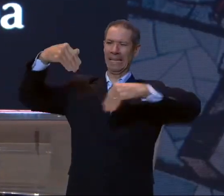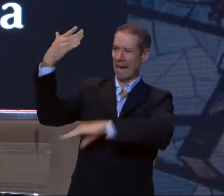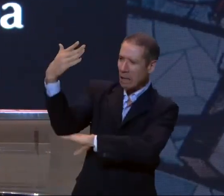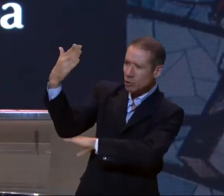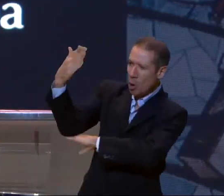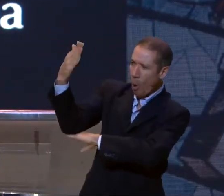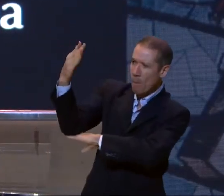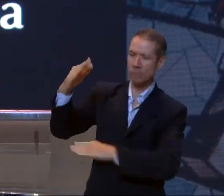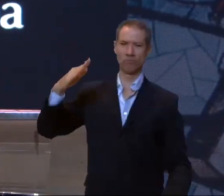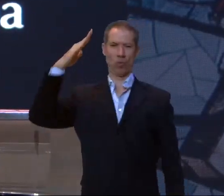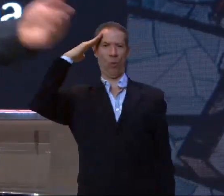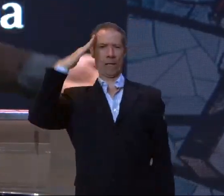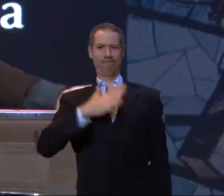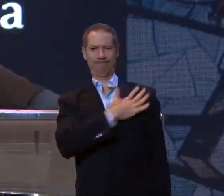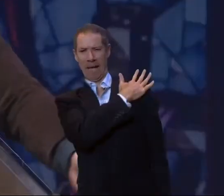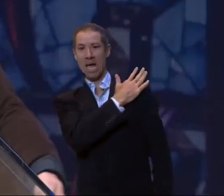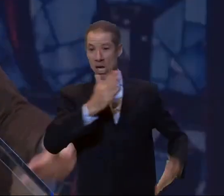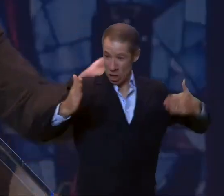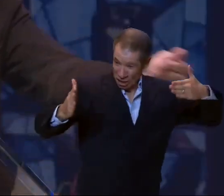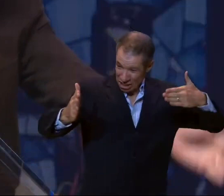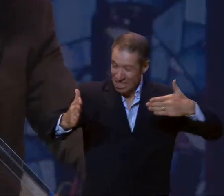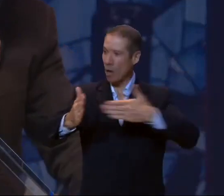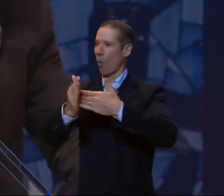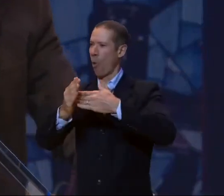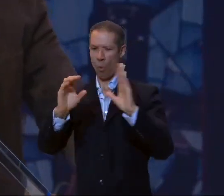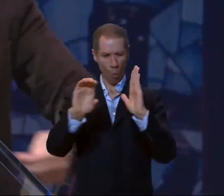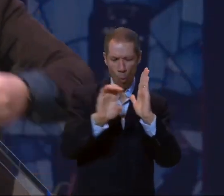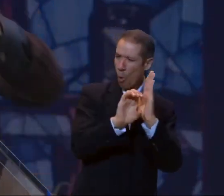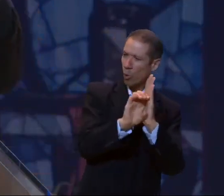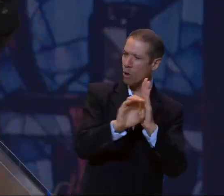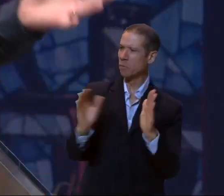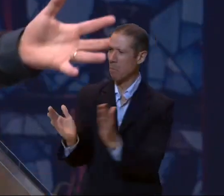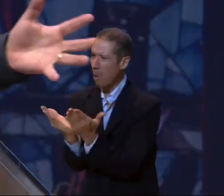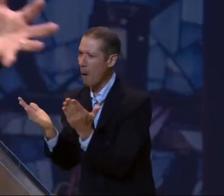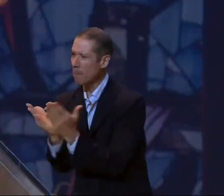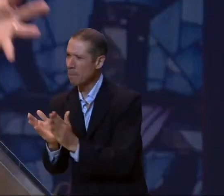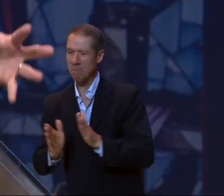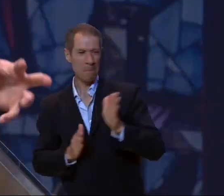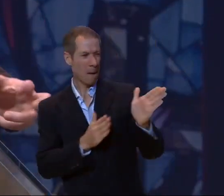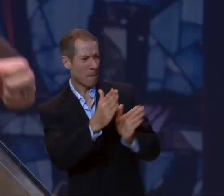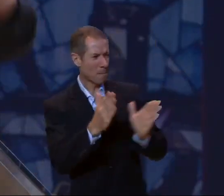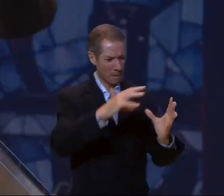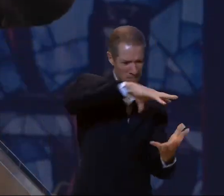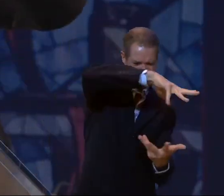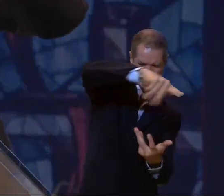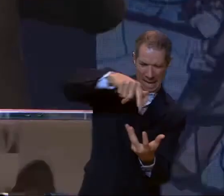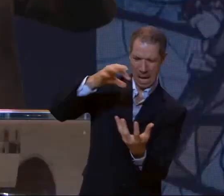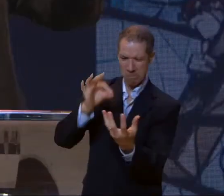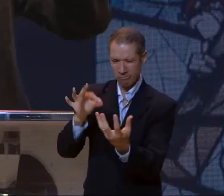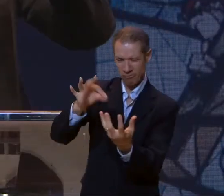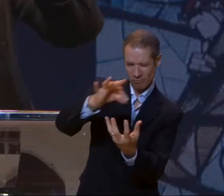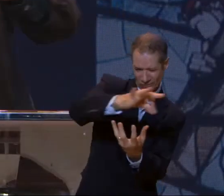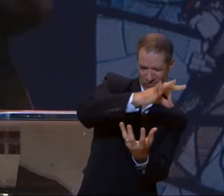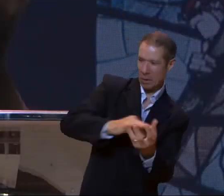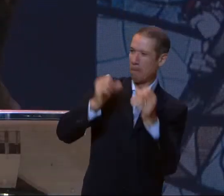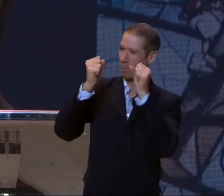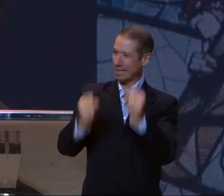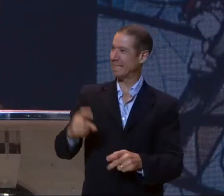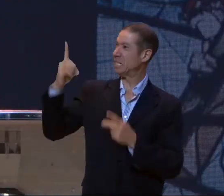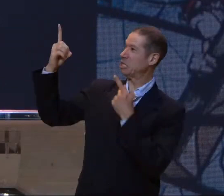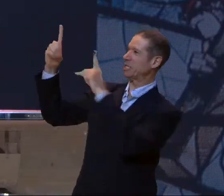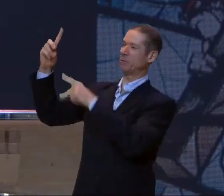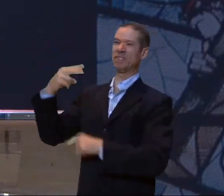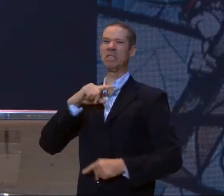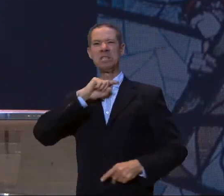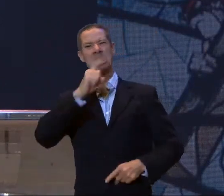dos guardas pretorianos, mas chegou em Colossos, chegou nos cantões da terra. Ele é o poder de Deus, ninguém